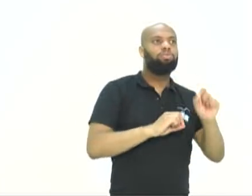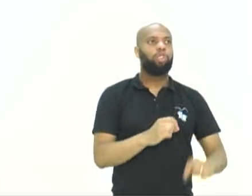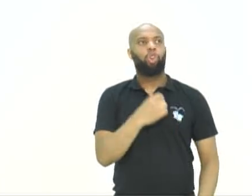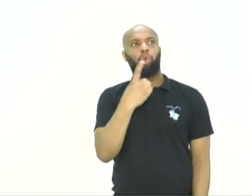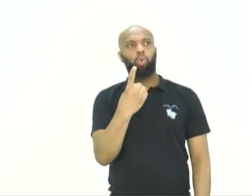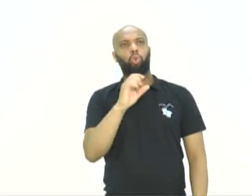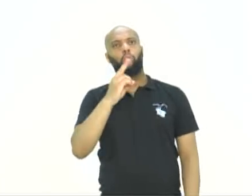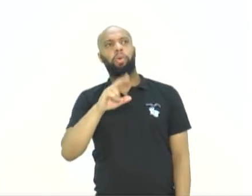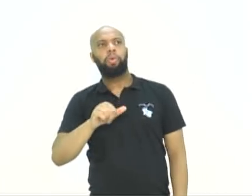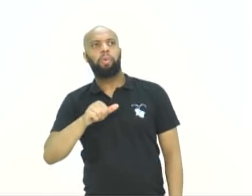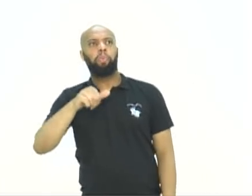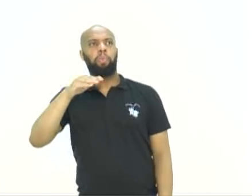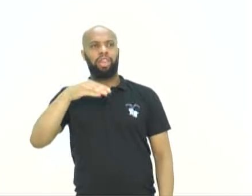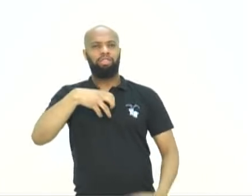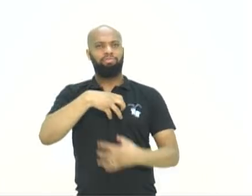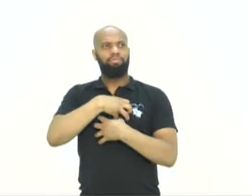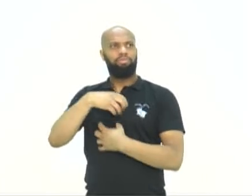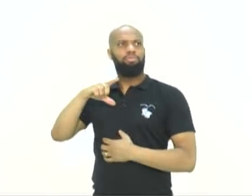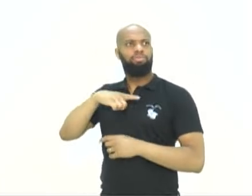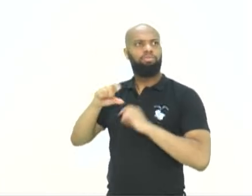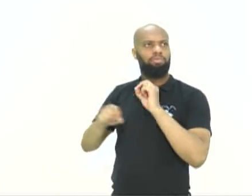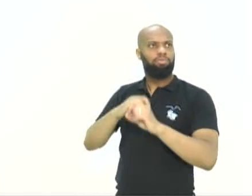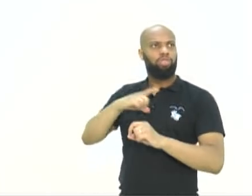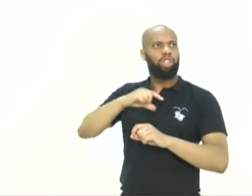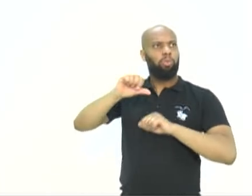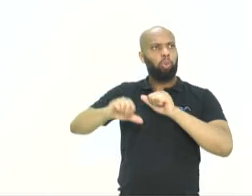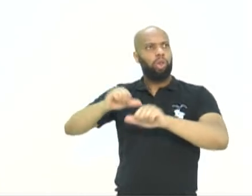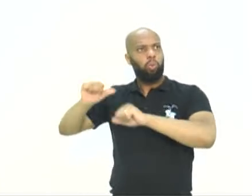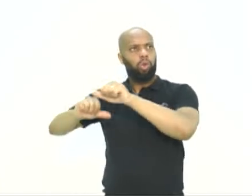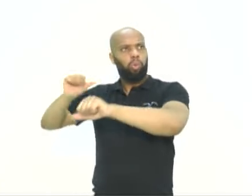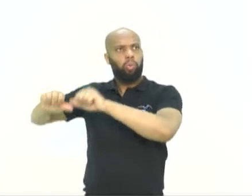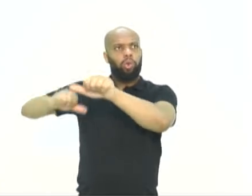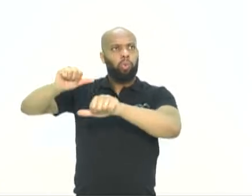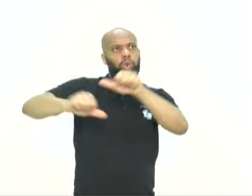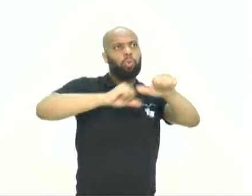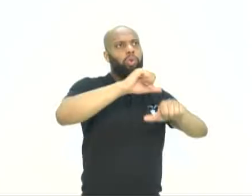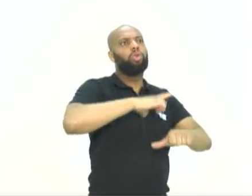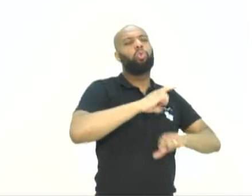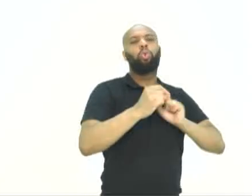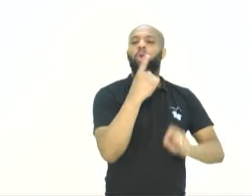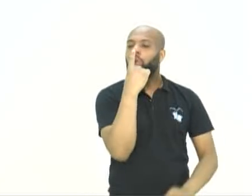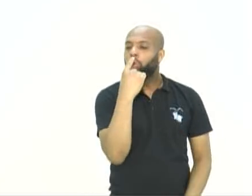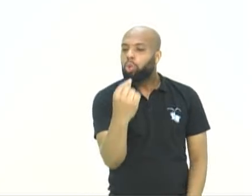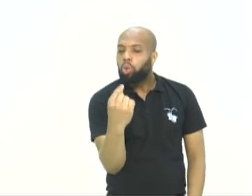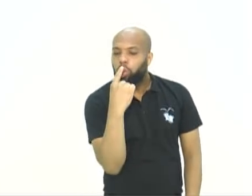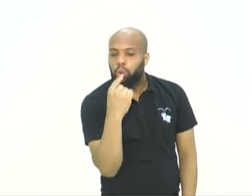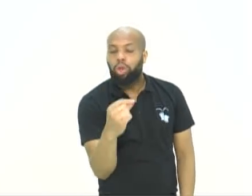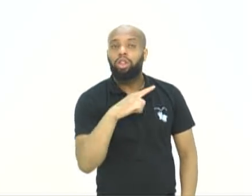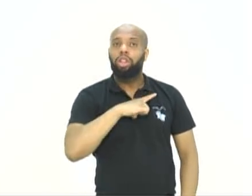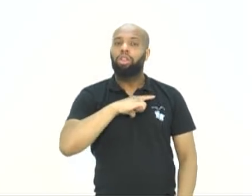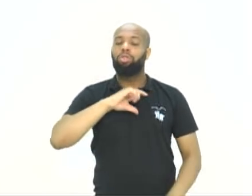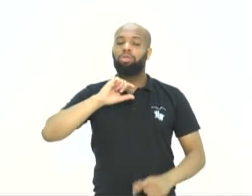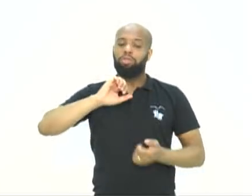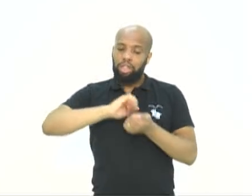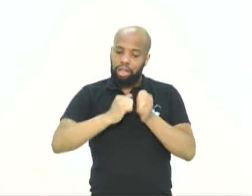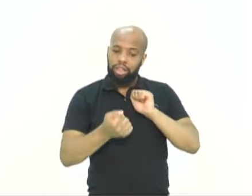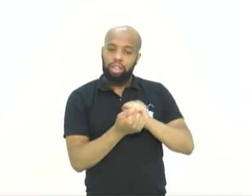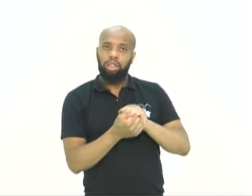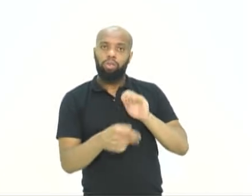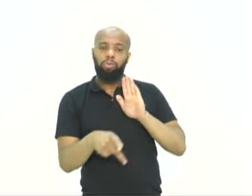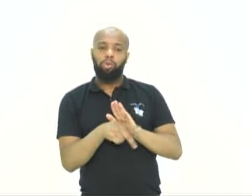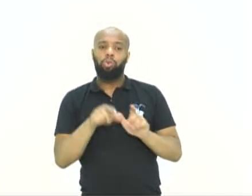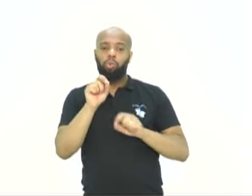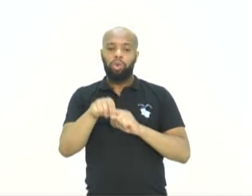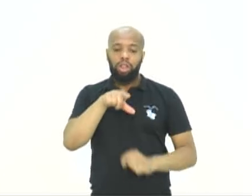tentilhões haviam obtido por acaso, através de mutações aleatórias, um bico com a forma que melhor se ajustava às fontes